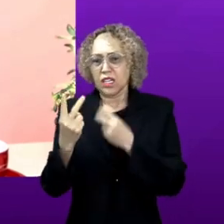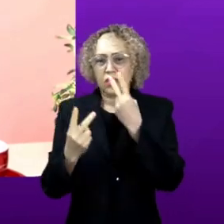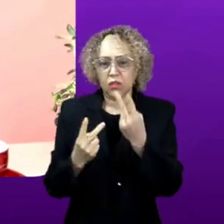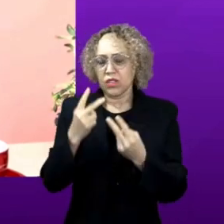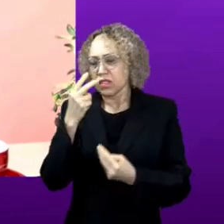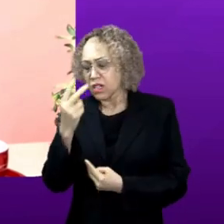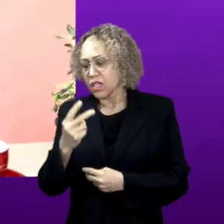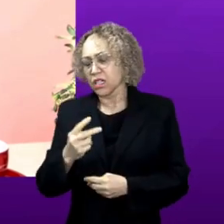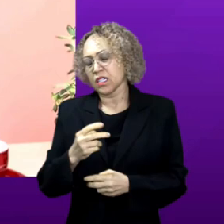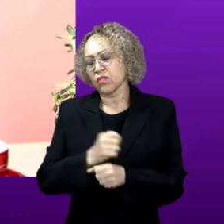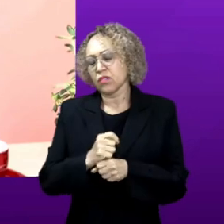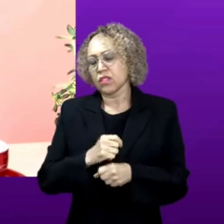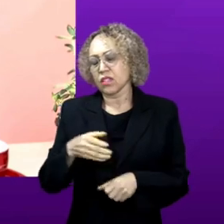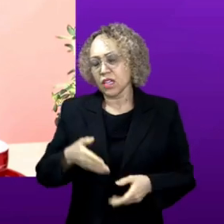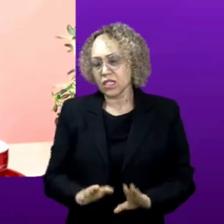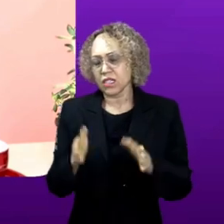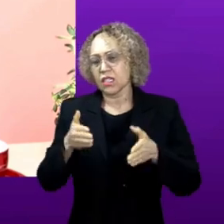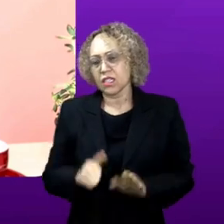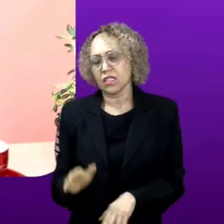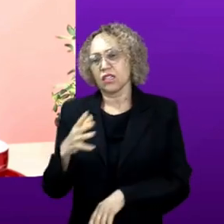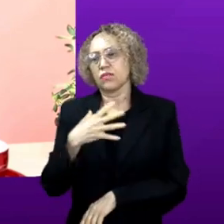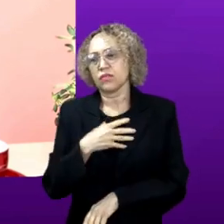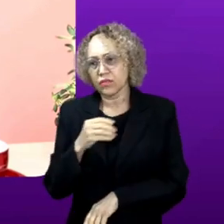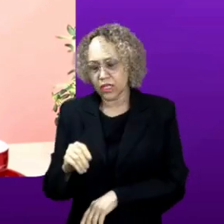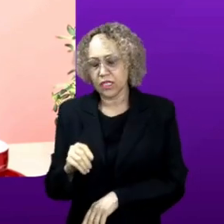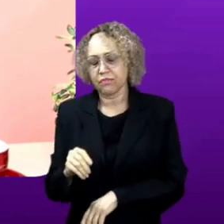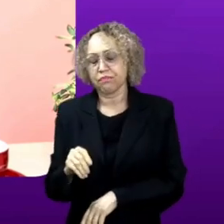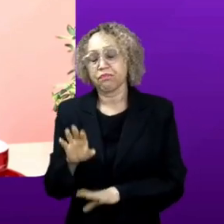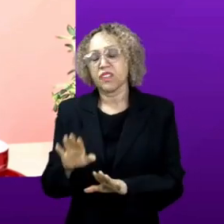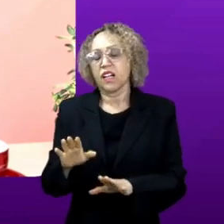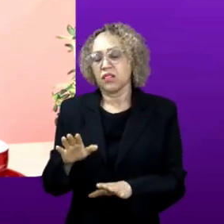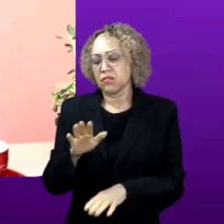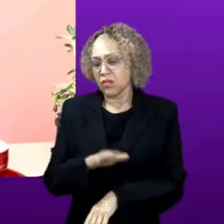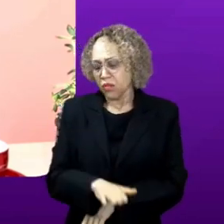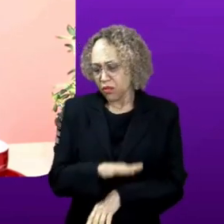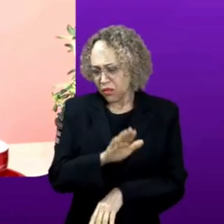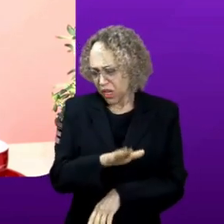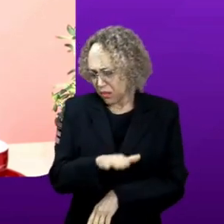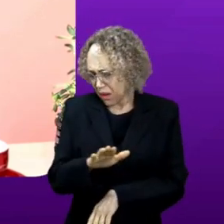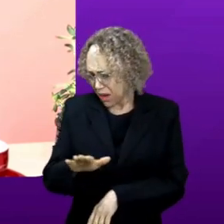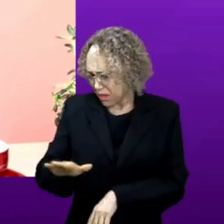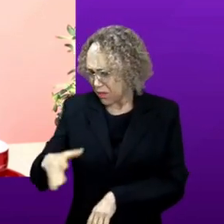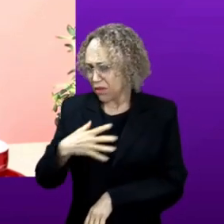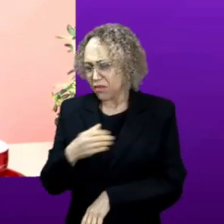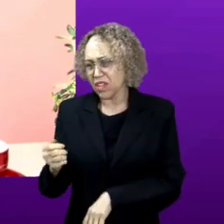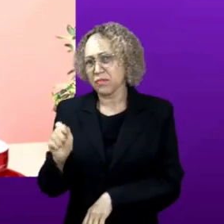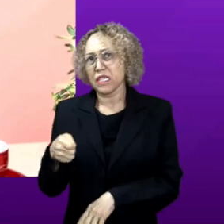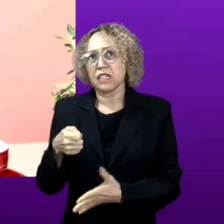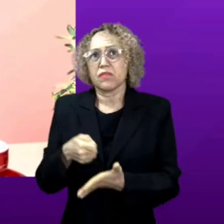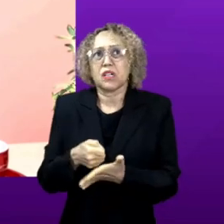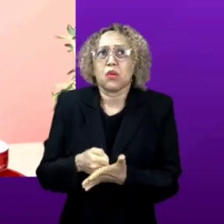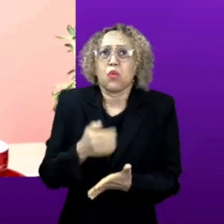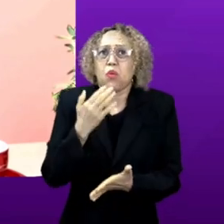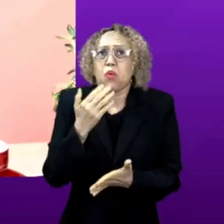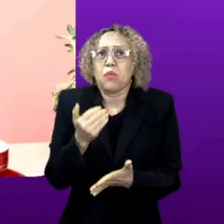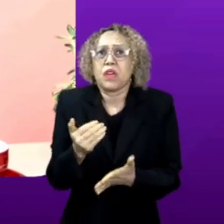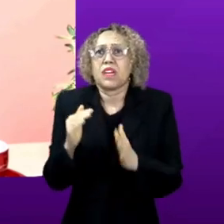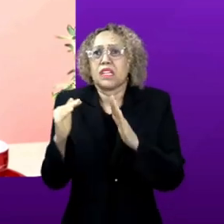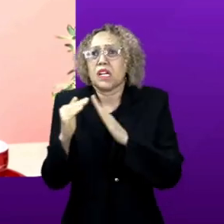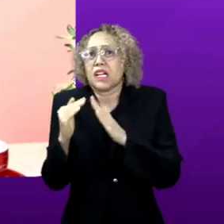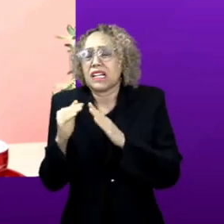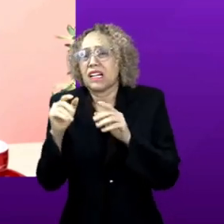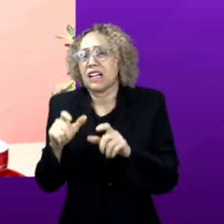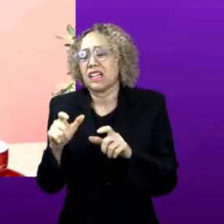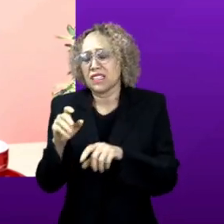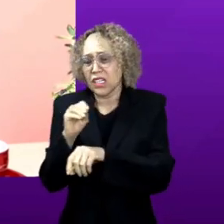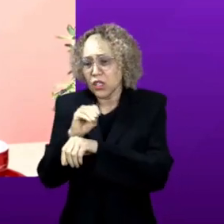no peito. As que viveram exigiram comida, abrigo, instrução e consolo. Jane passou noites a